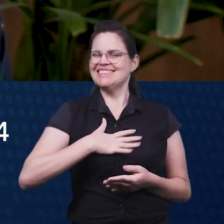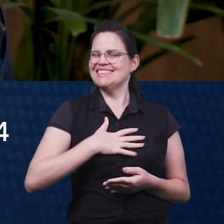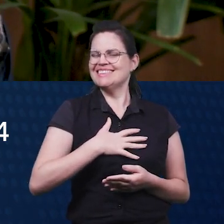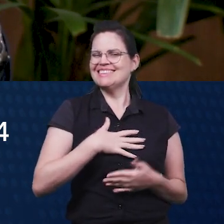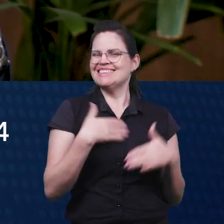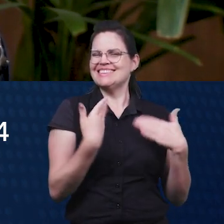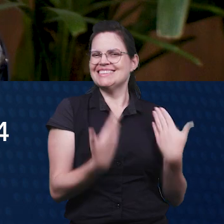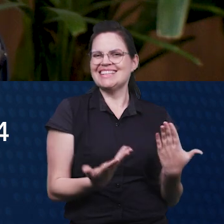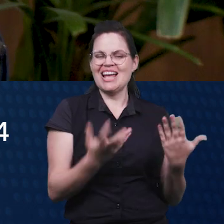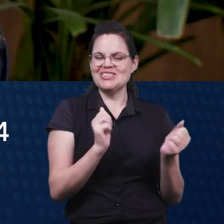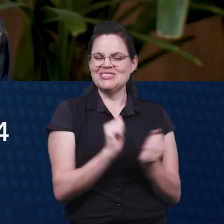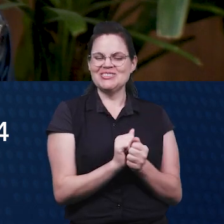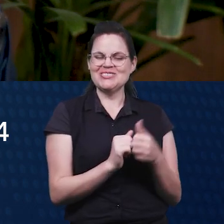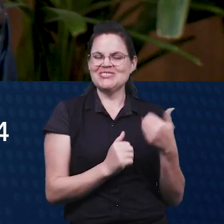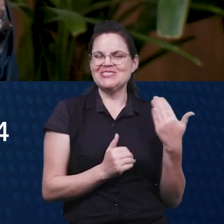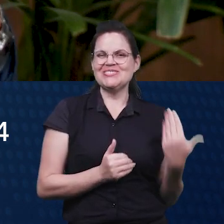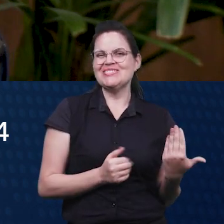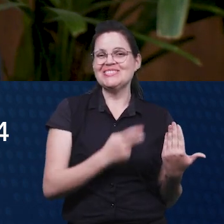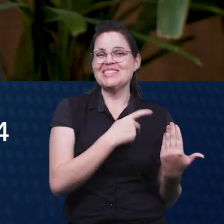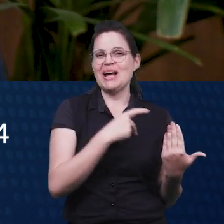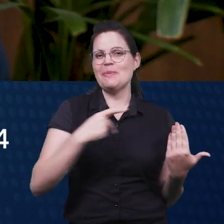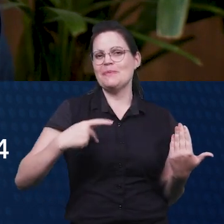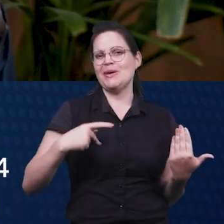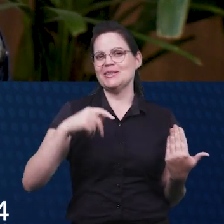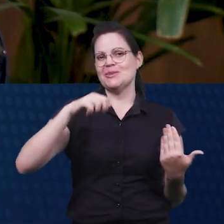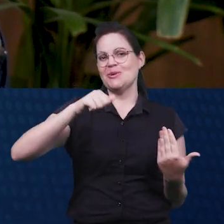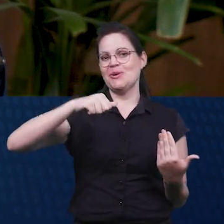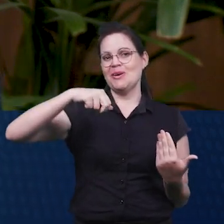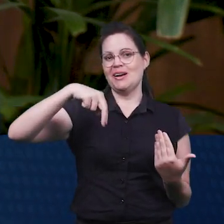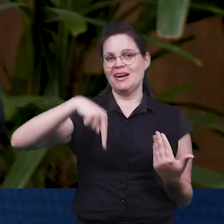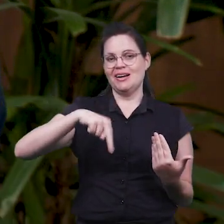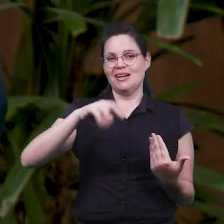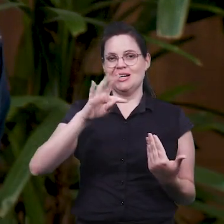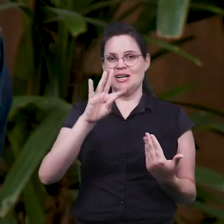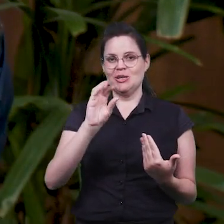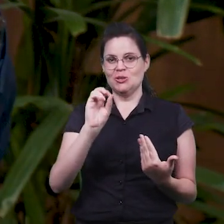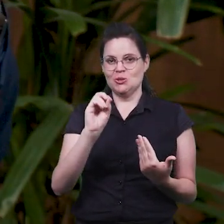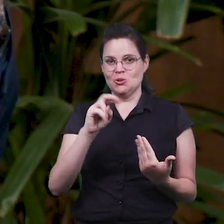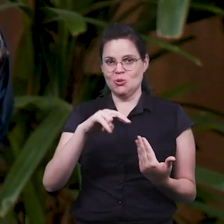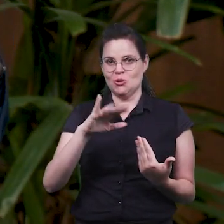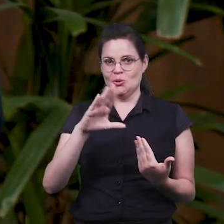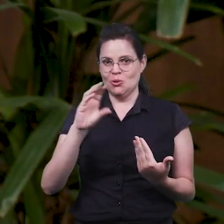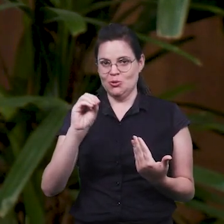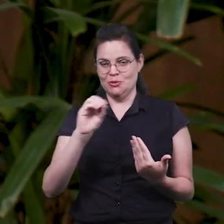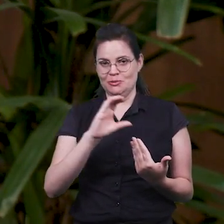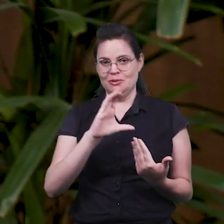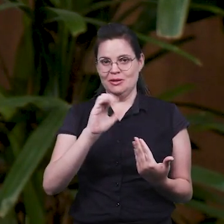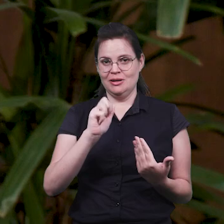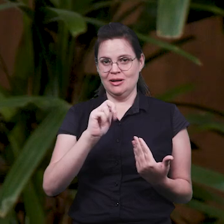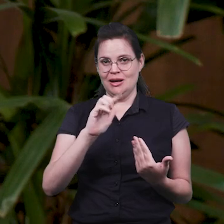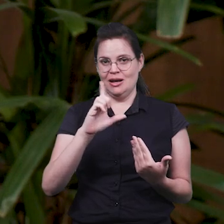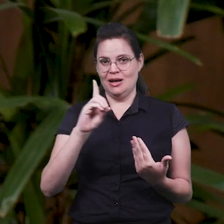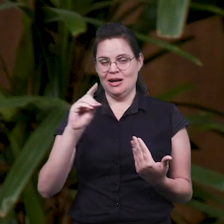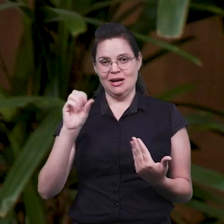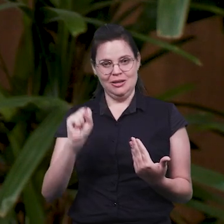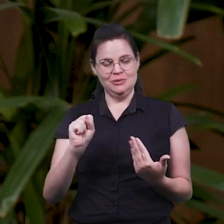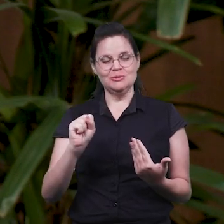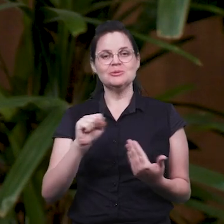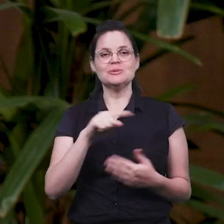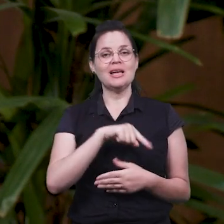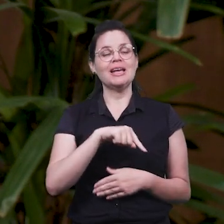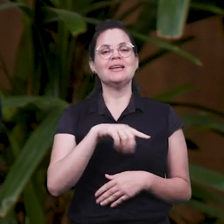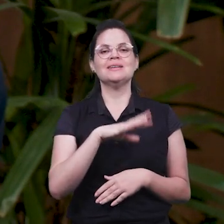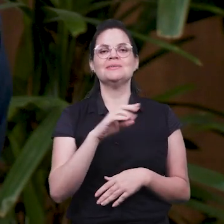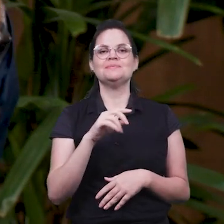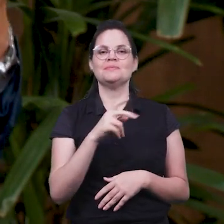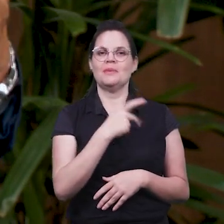ter conosco o pastor Antônio Carlos de Oliveira. O pastor Antônio Carlos de Oliveira,